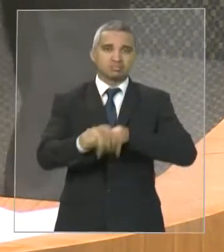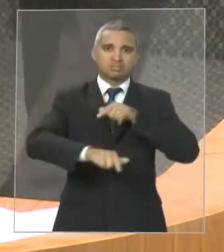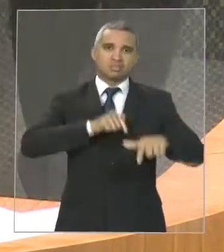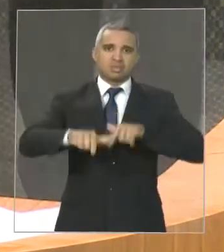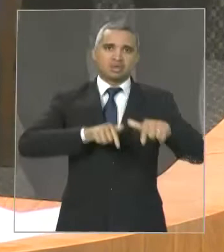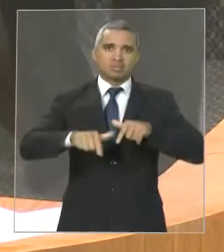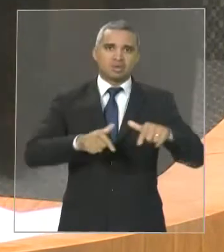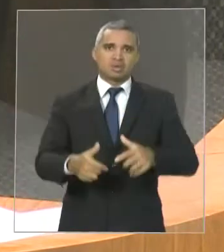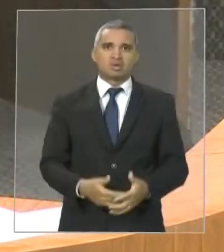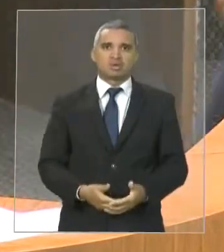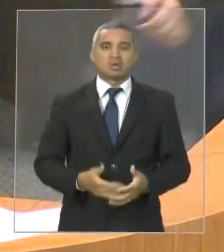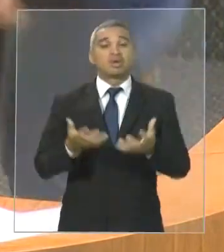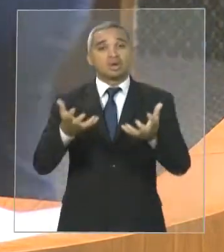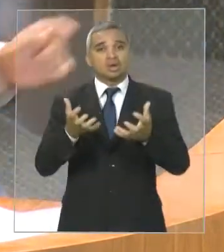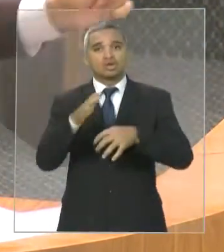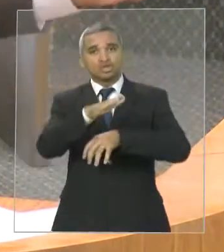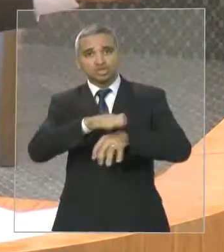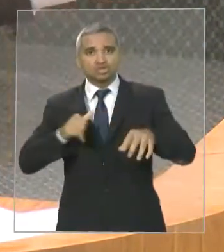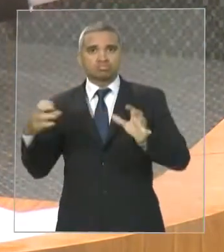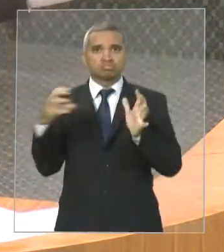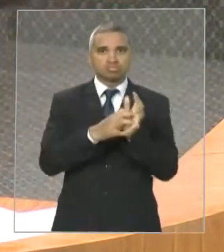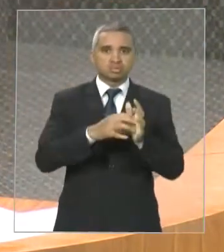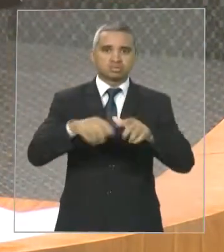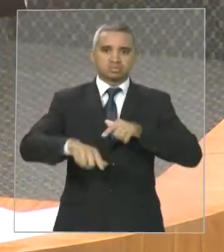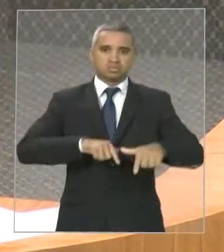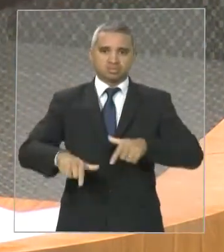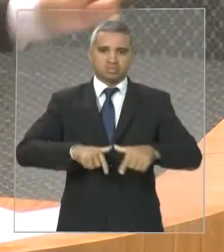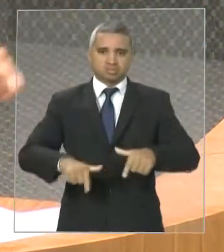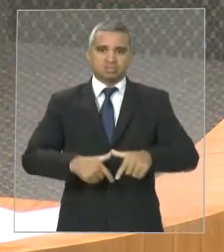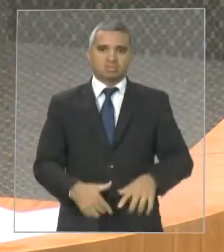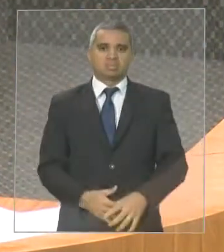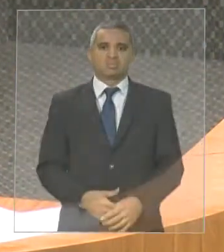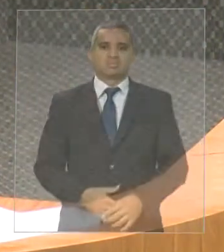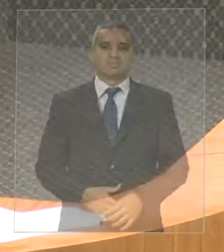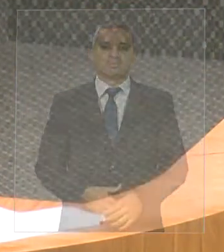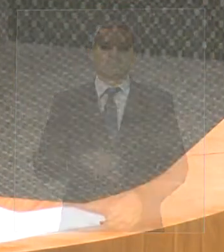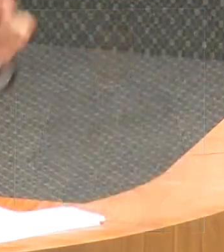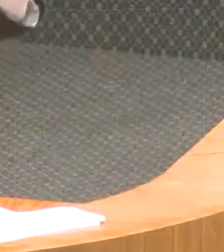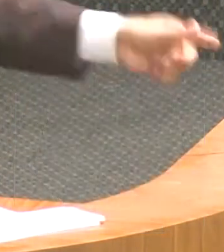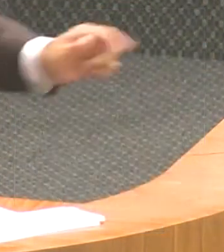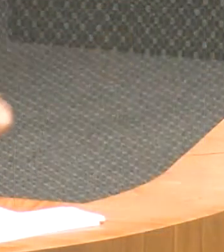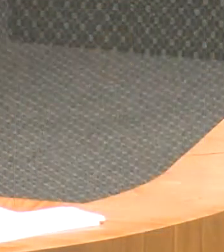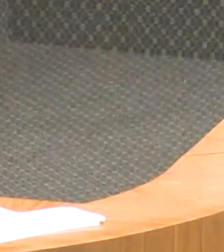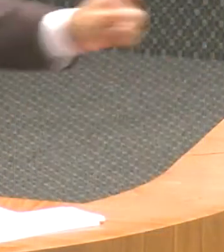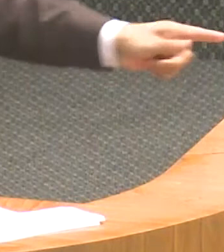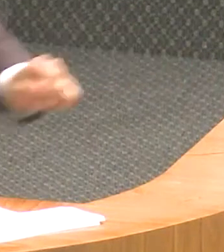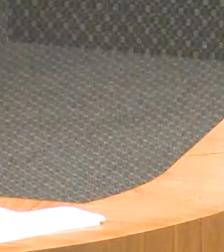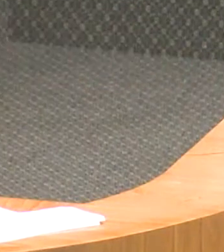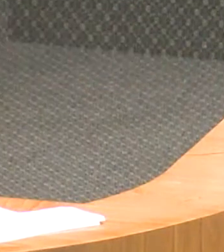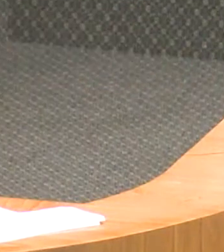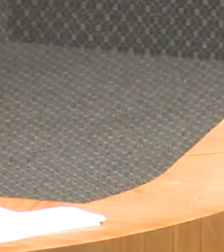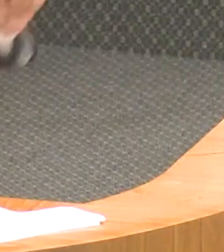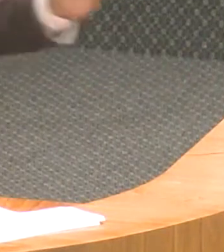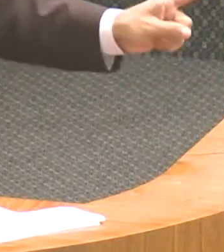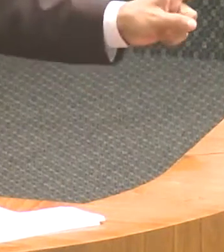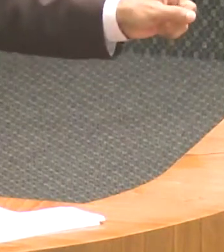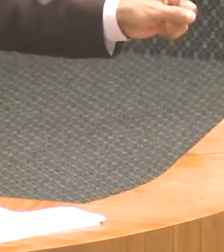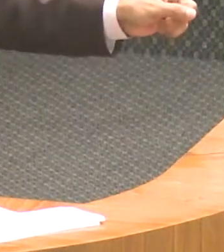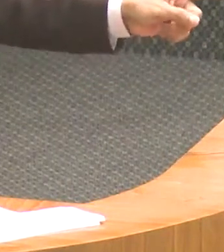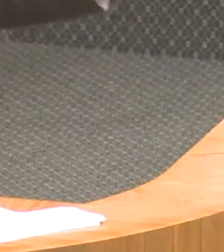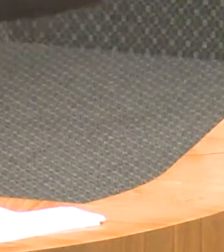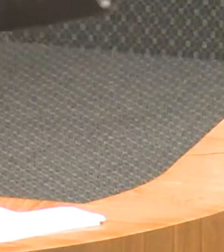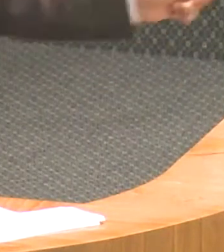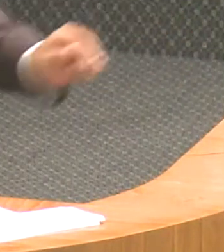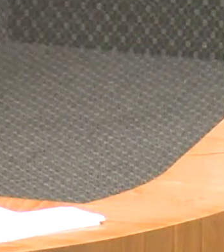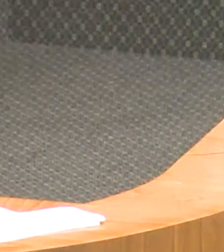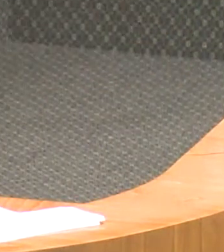Querem ser efetivados. Deputado Júnior Verde, presidente da Comissão de Segurança, todo o seu esforço vai ser em vão se o governo do